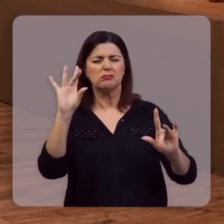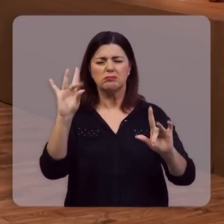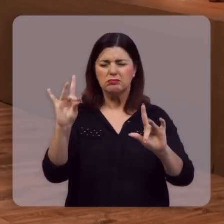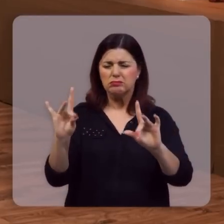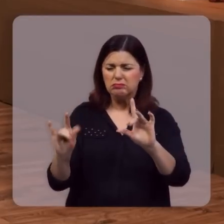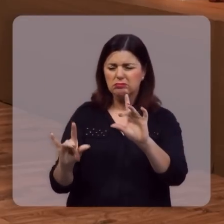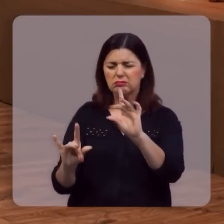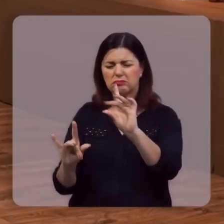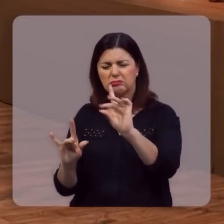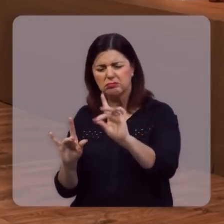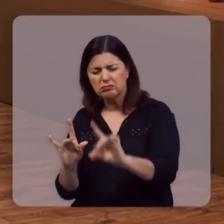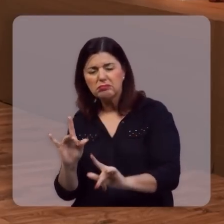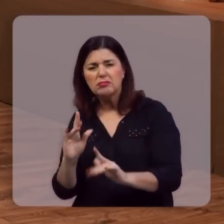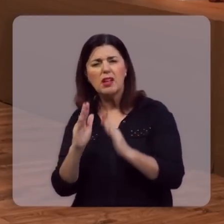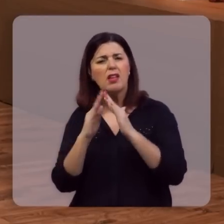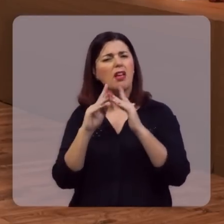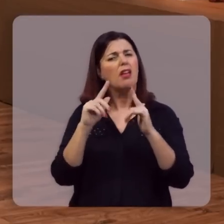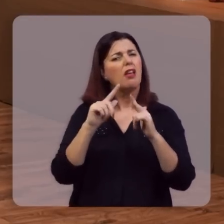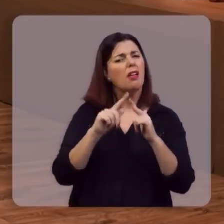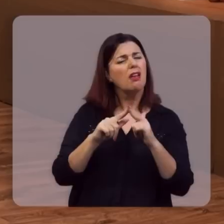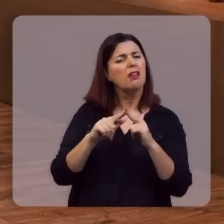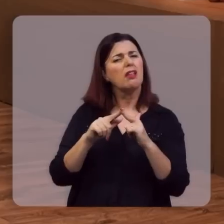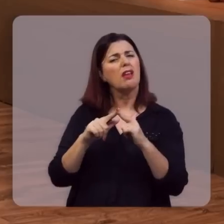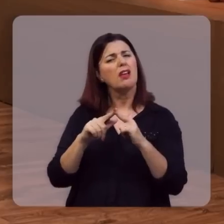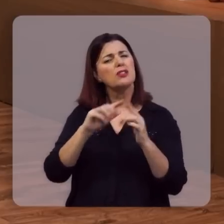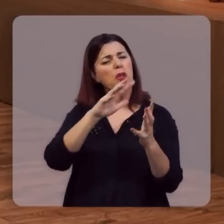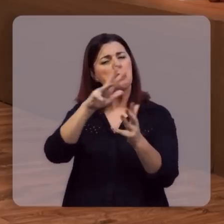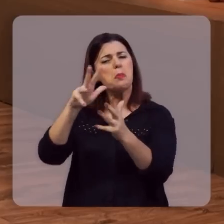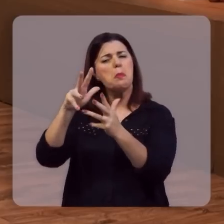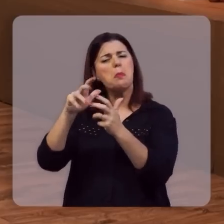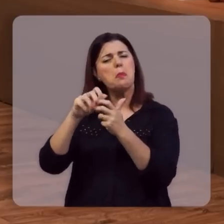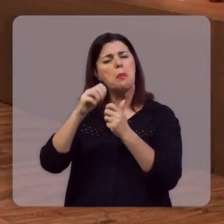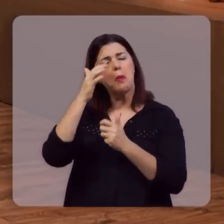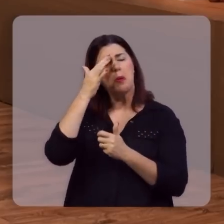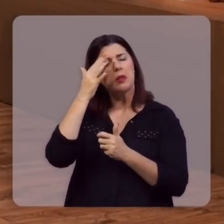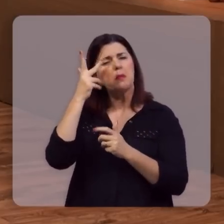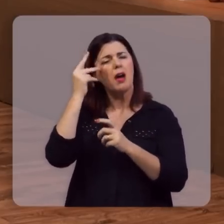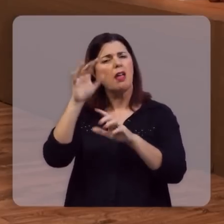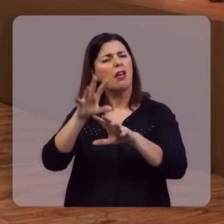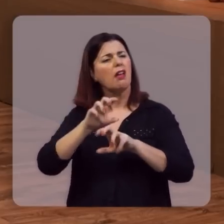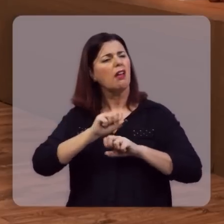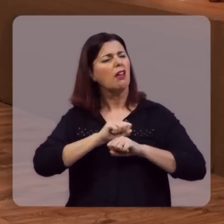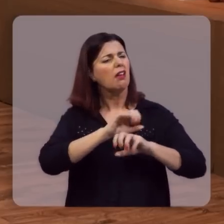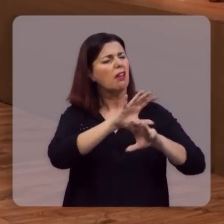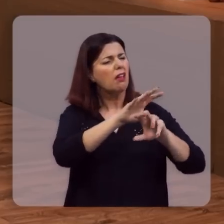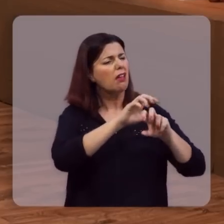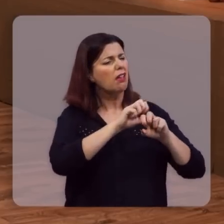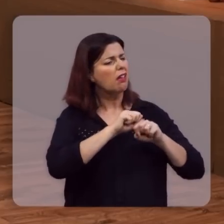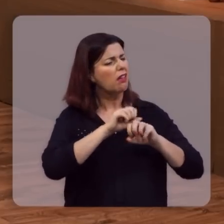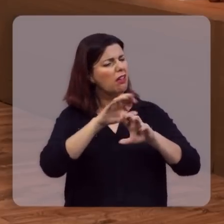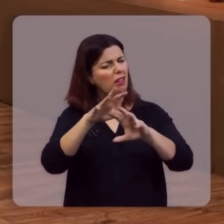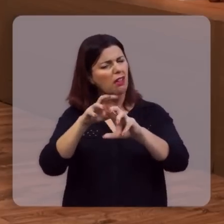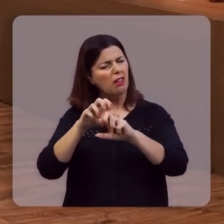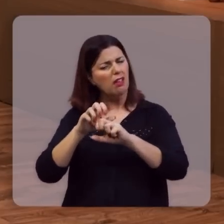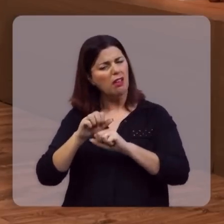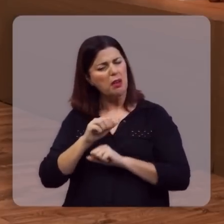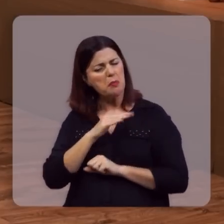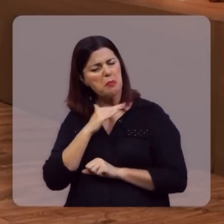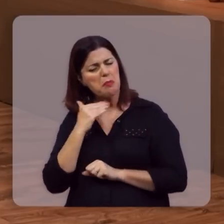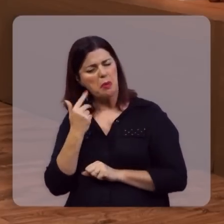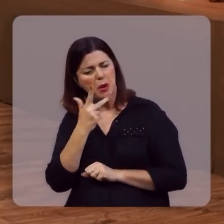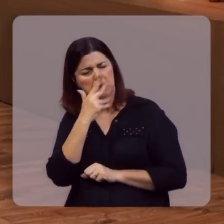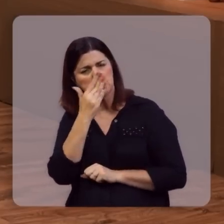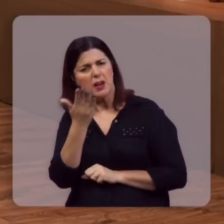na panela, e as igrejas, mundo afora, aderindo e subscrevendo esta morte